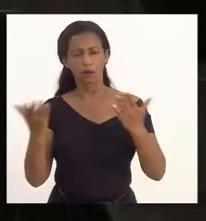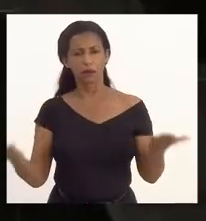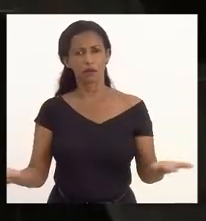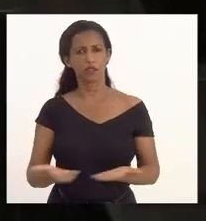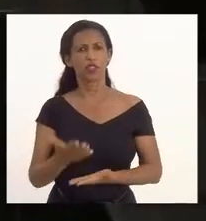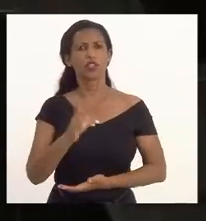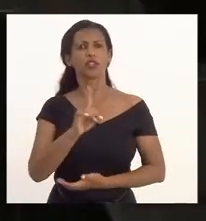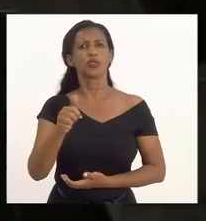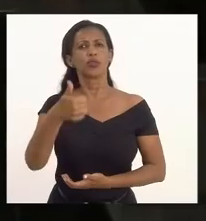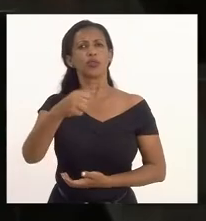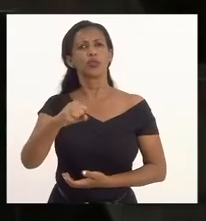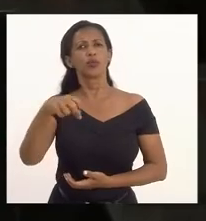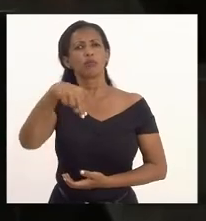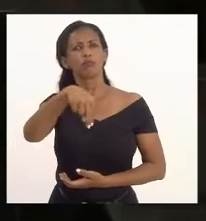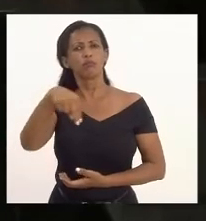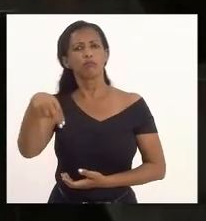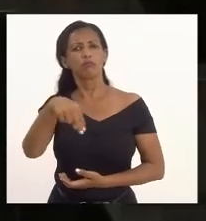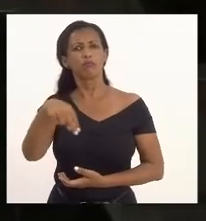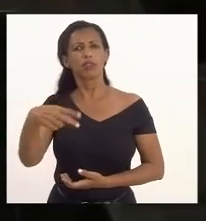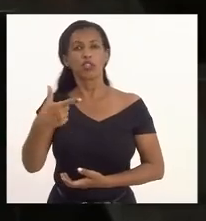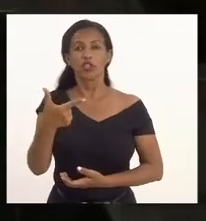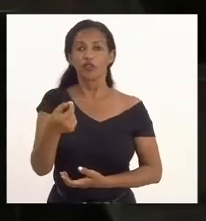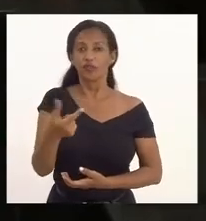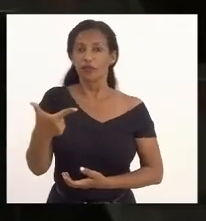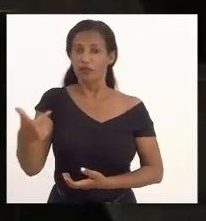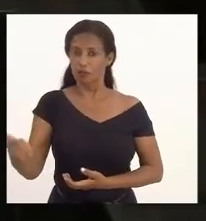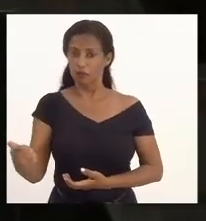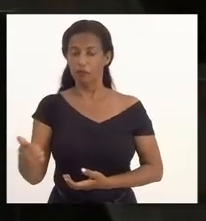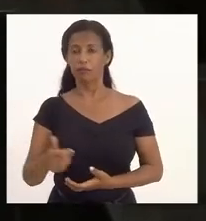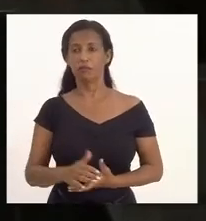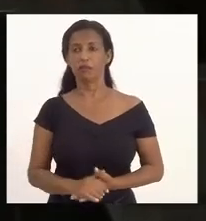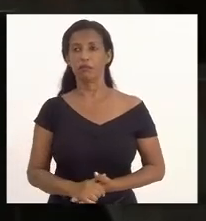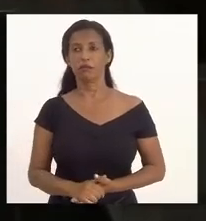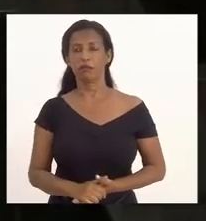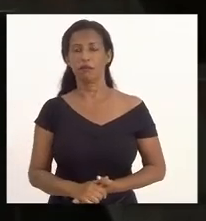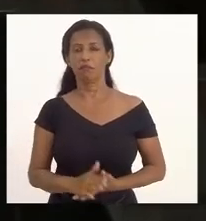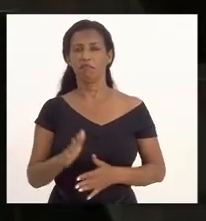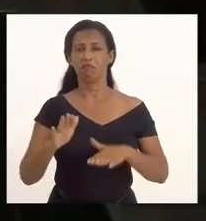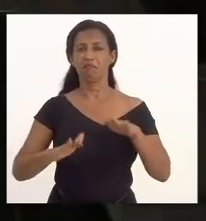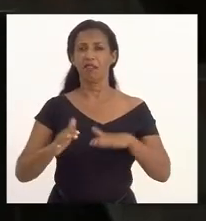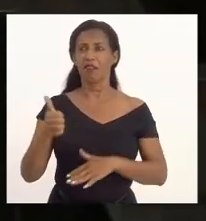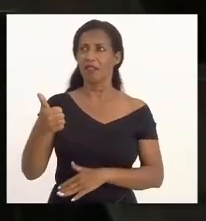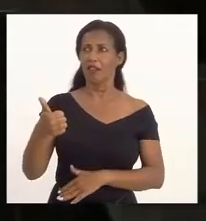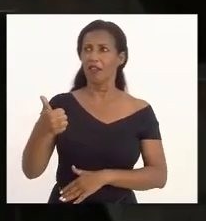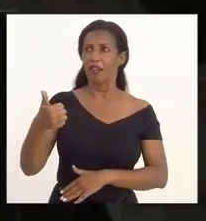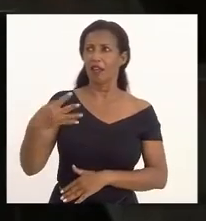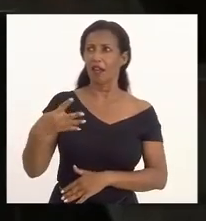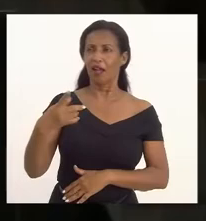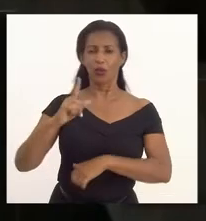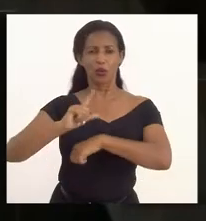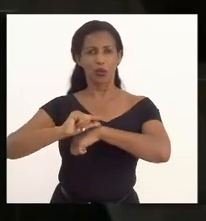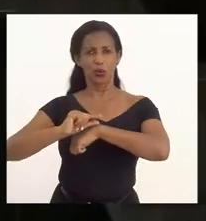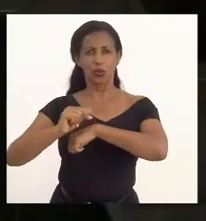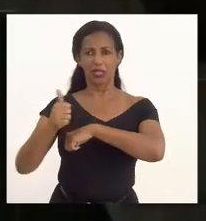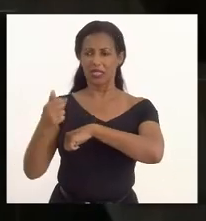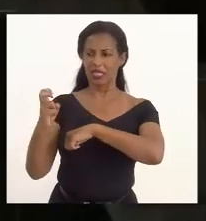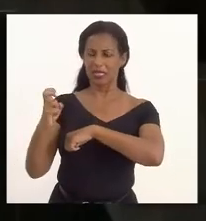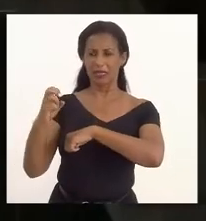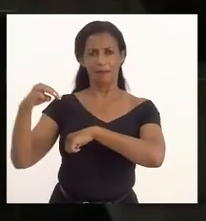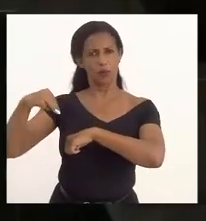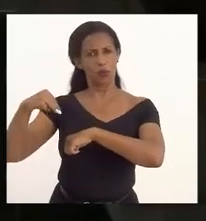dia 18 de novembro de 2021, cerca de 14 horas e 15 minutos, um pouco